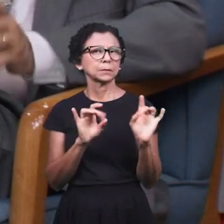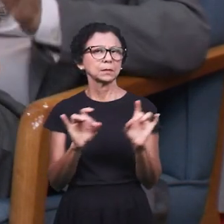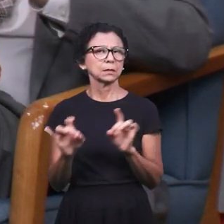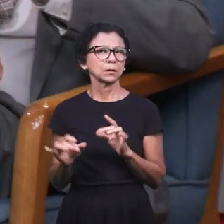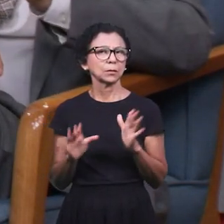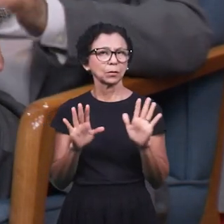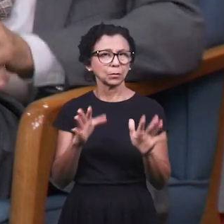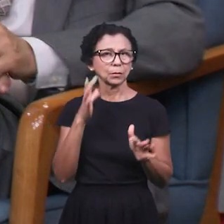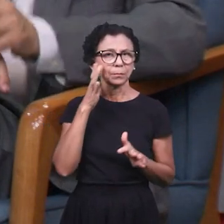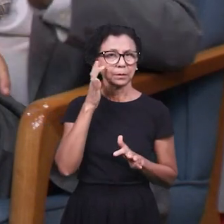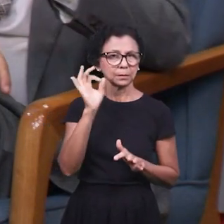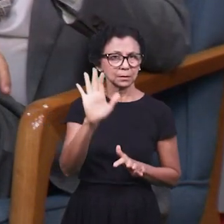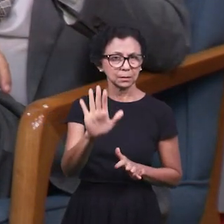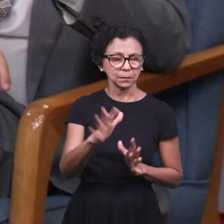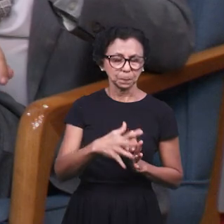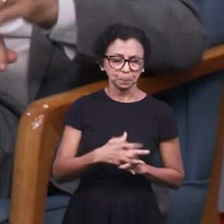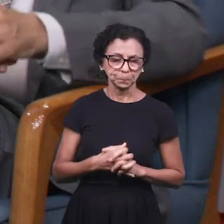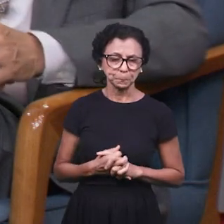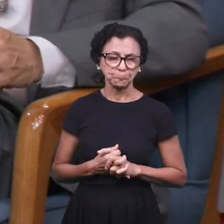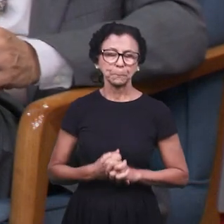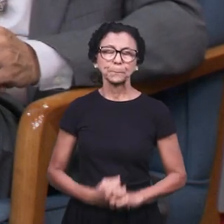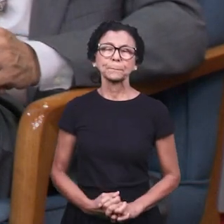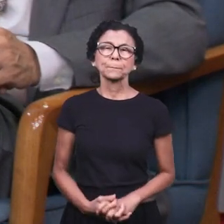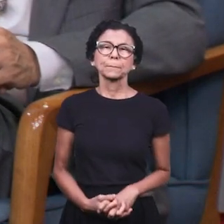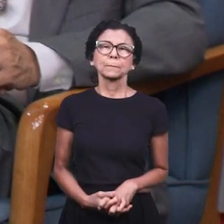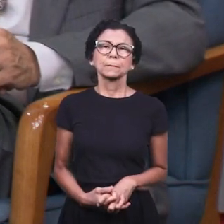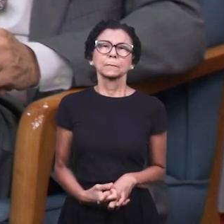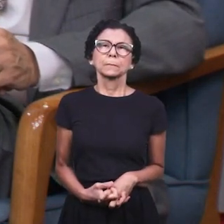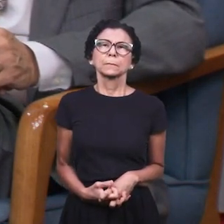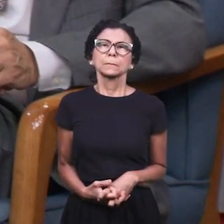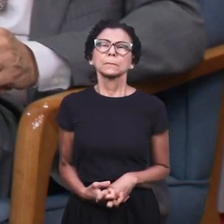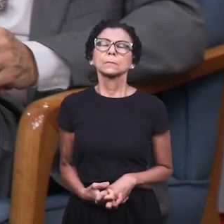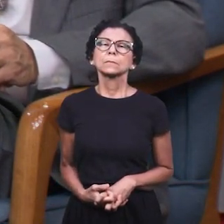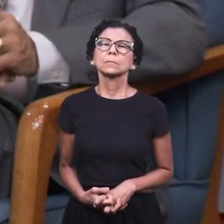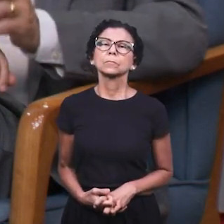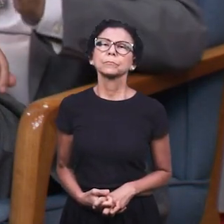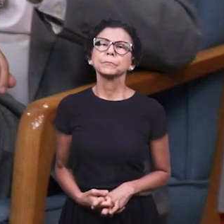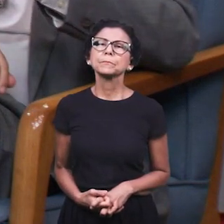especial. Por quê? Presta bem atenção, meu irmão.